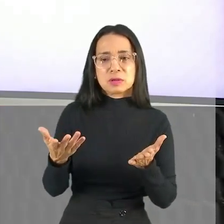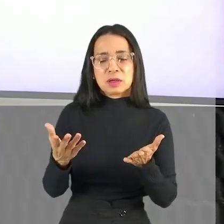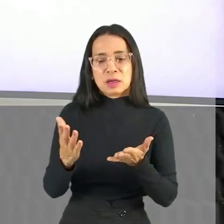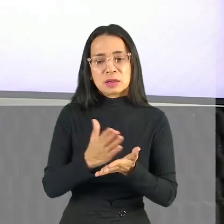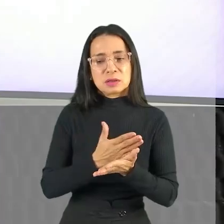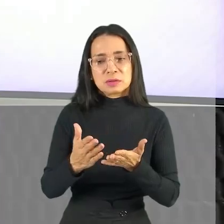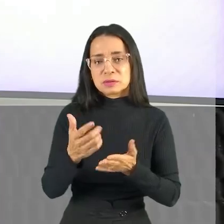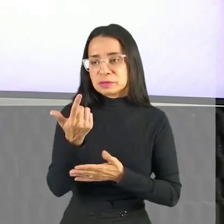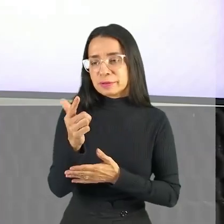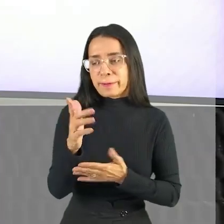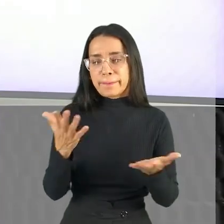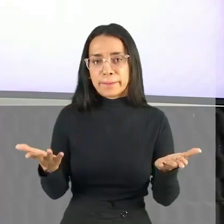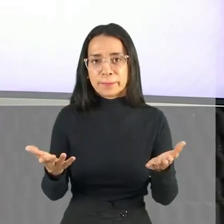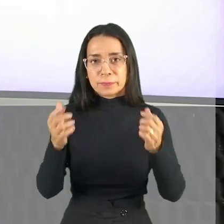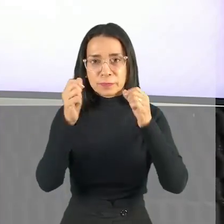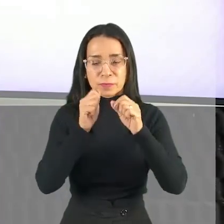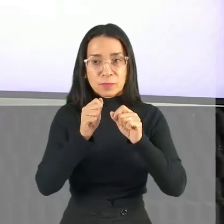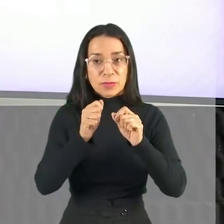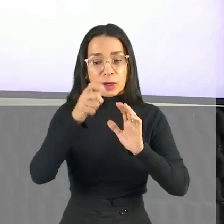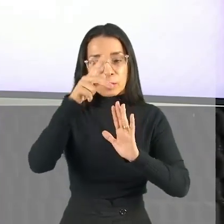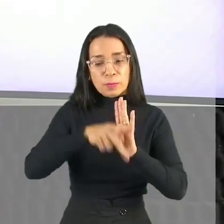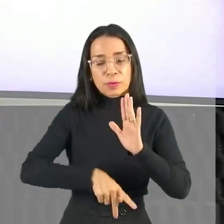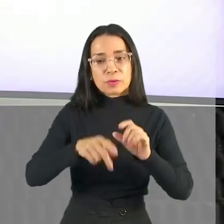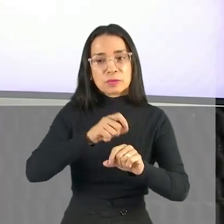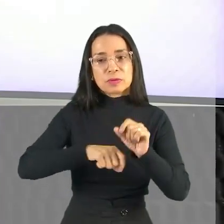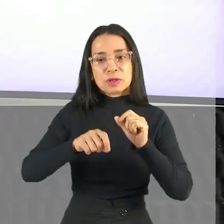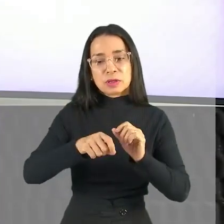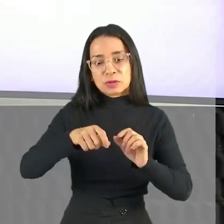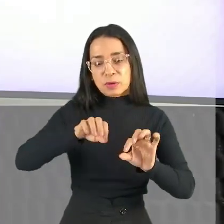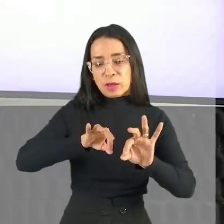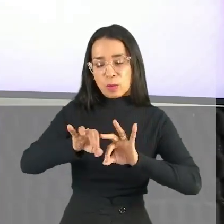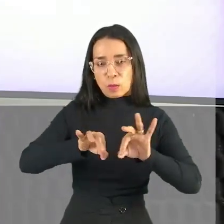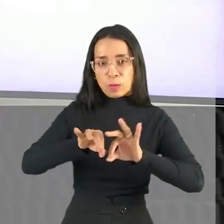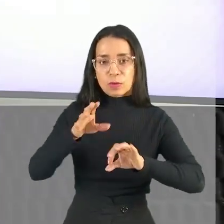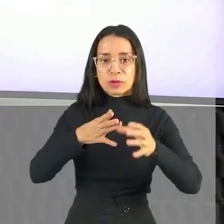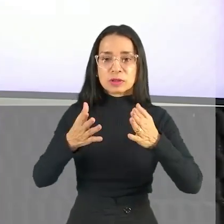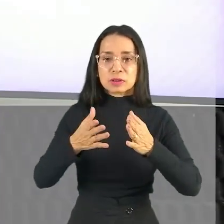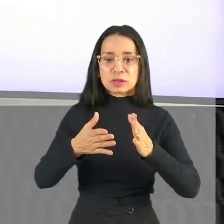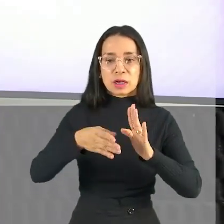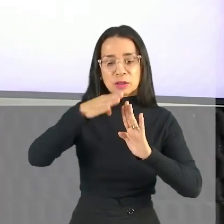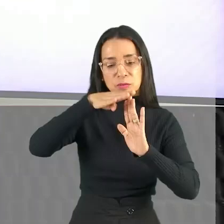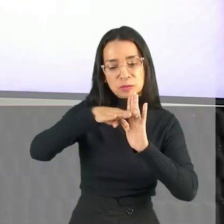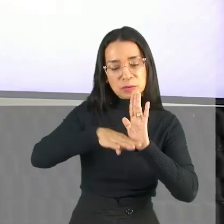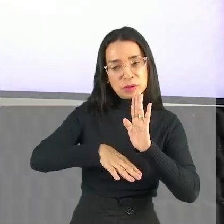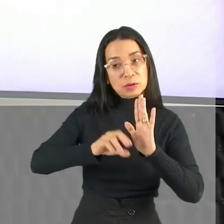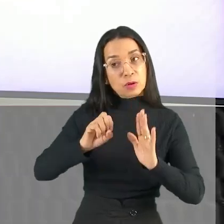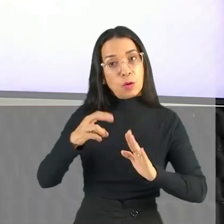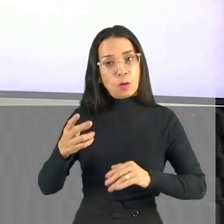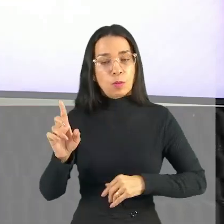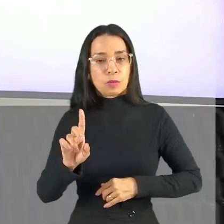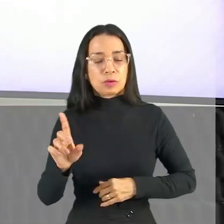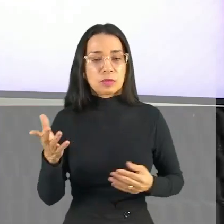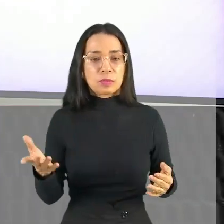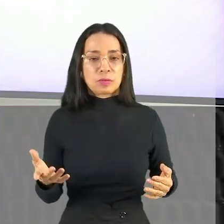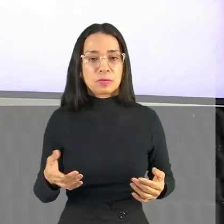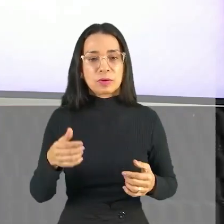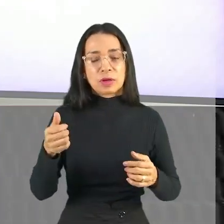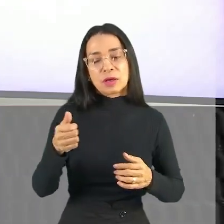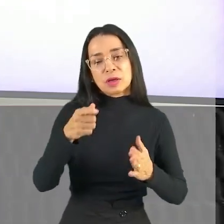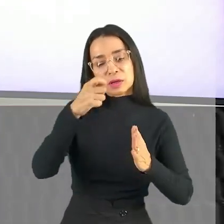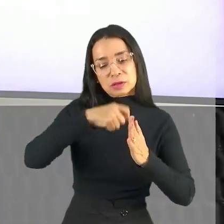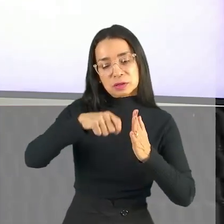ele é claramente estabelecido mediante um planejamento ou não. E aí você vai escrever o seu primeiro